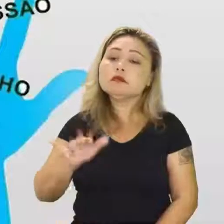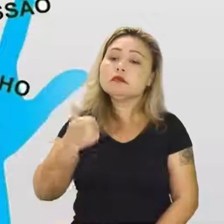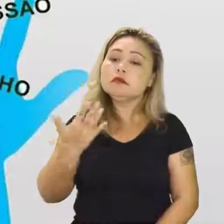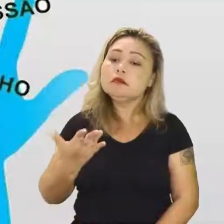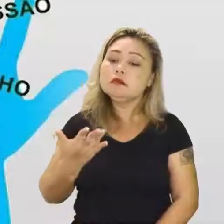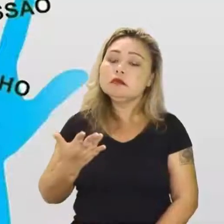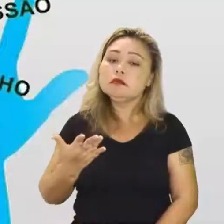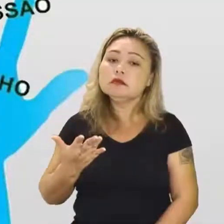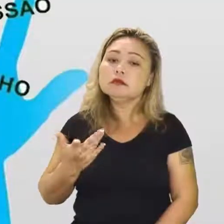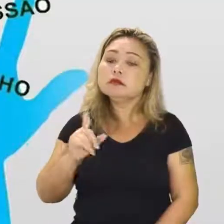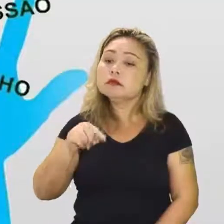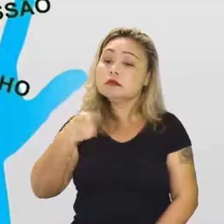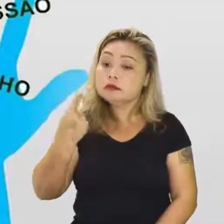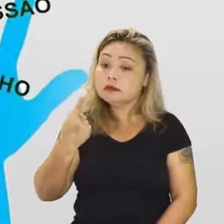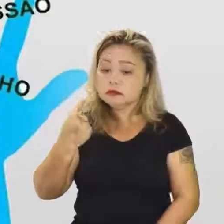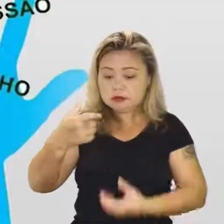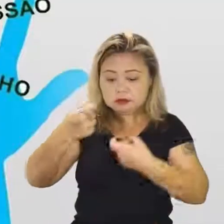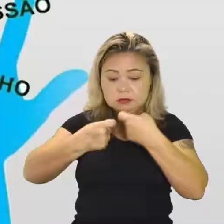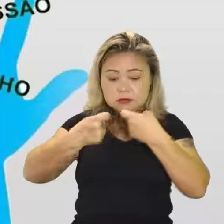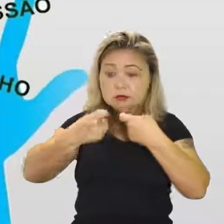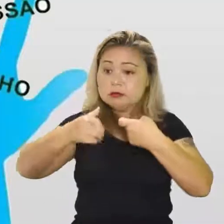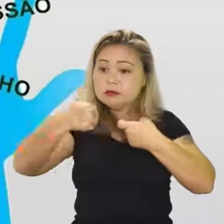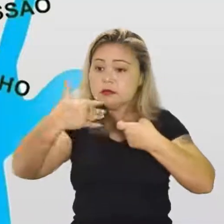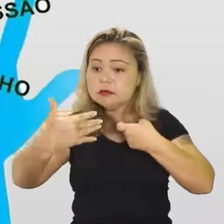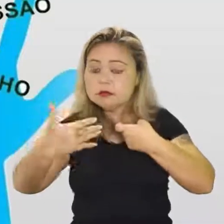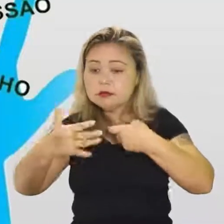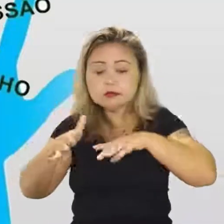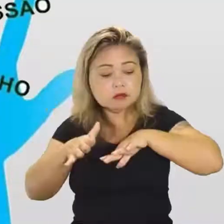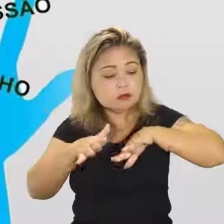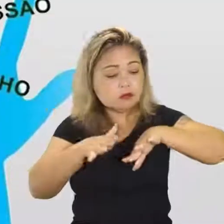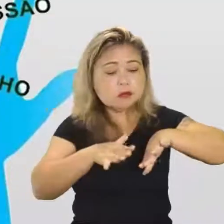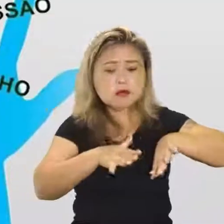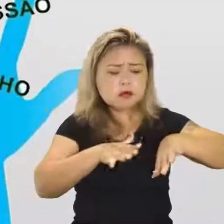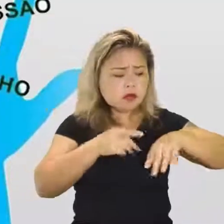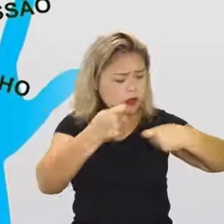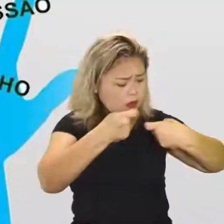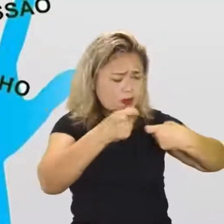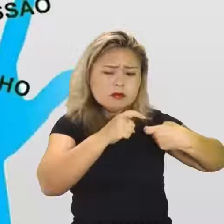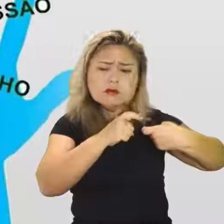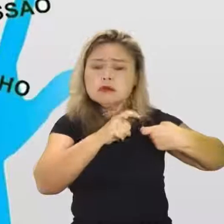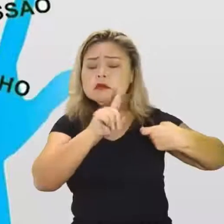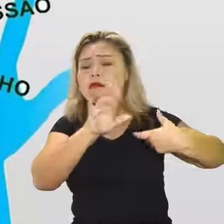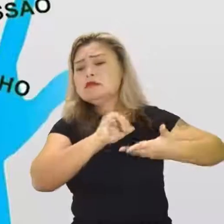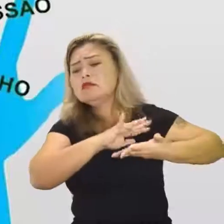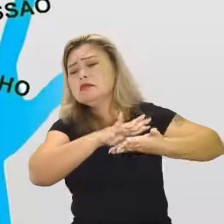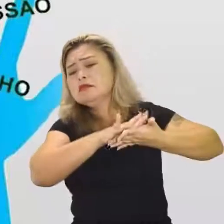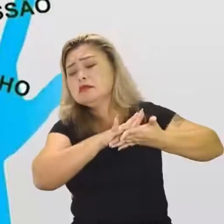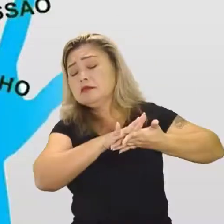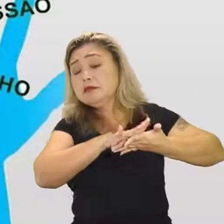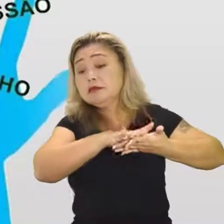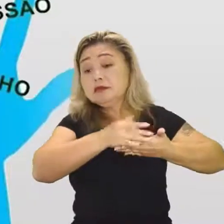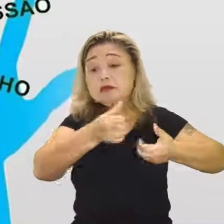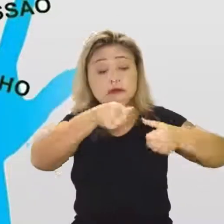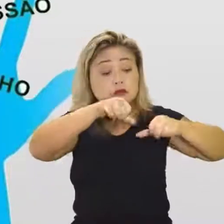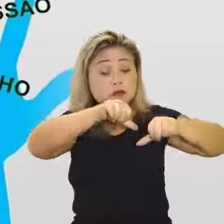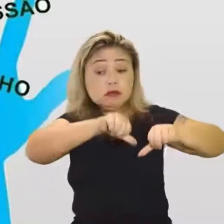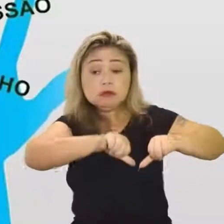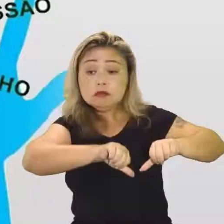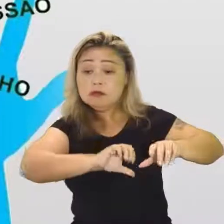então, nós saímos da guerra que foram cometidas muitas atrocidades. Essa guerra,